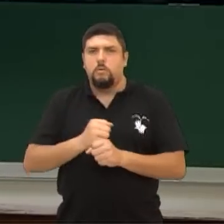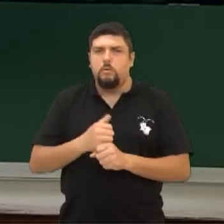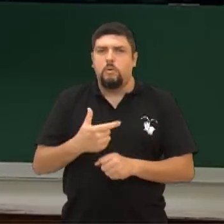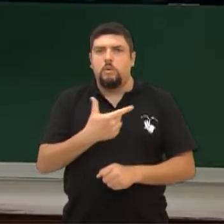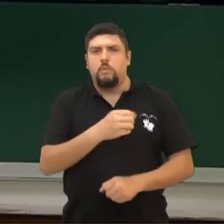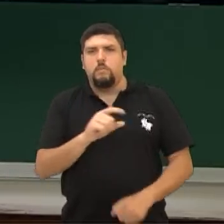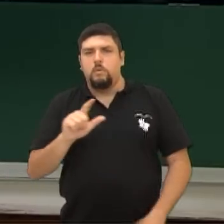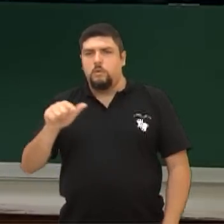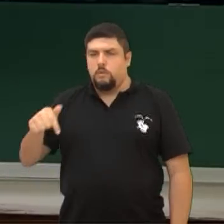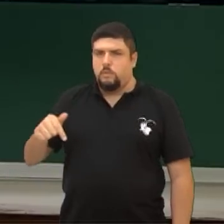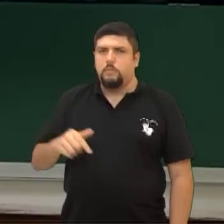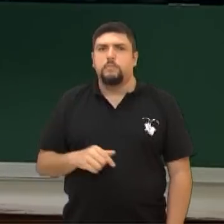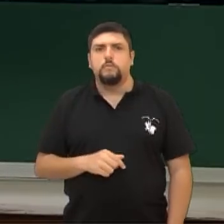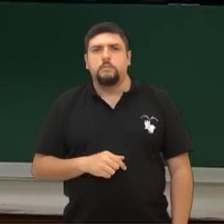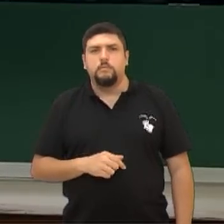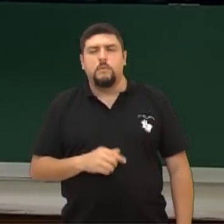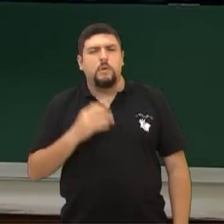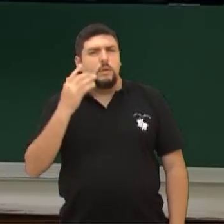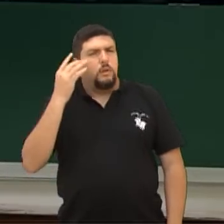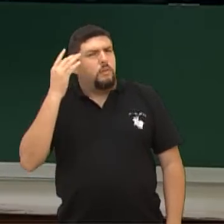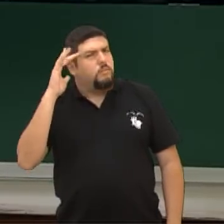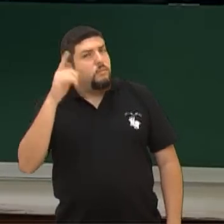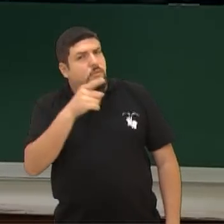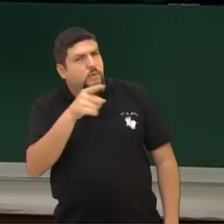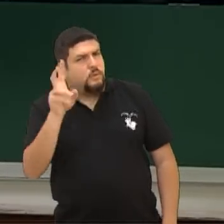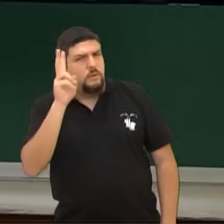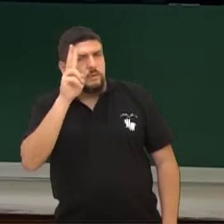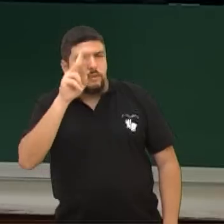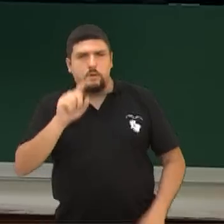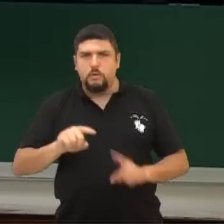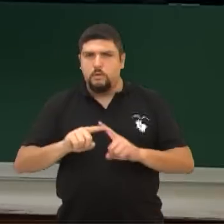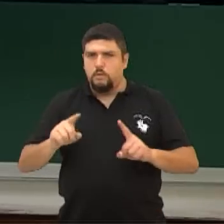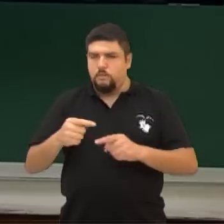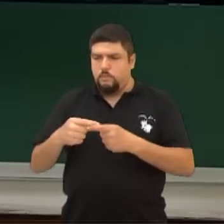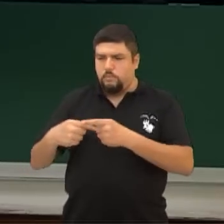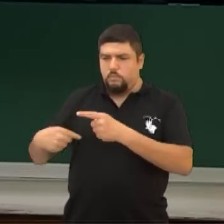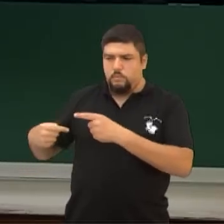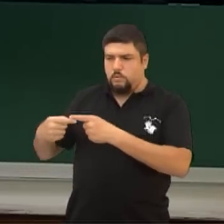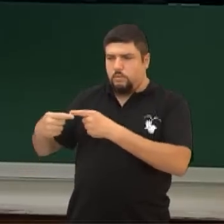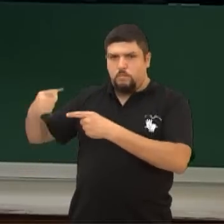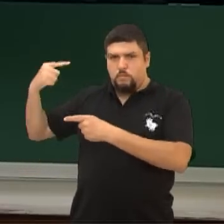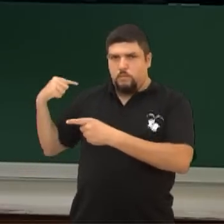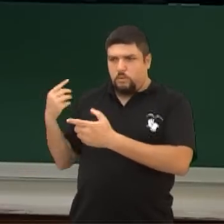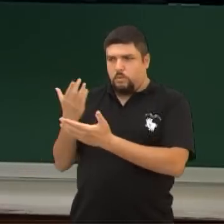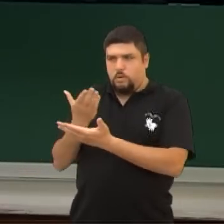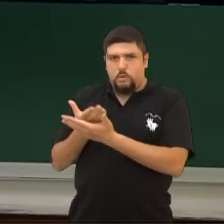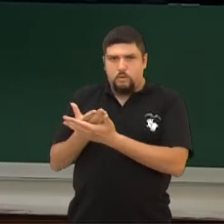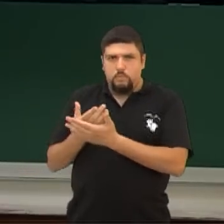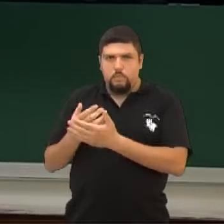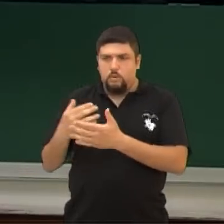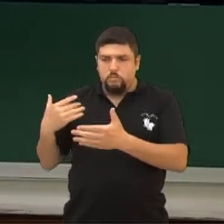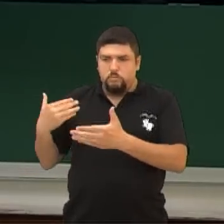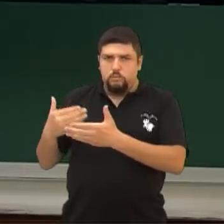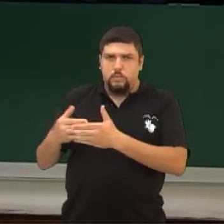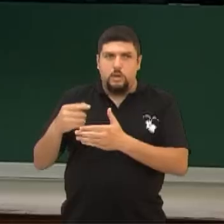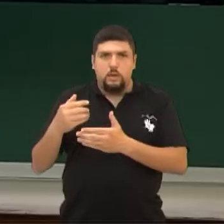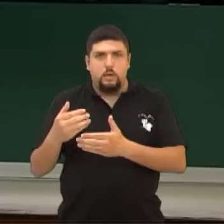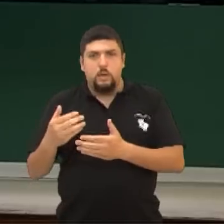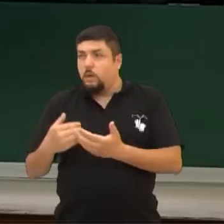vocês lembram, mas na entrevista passada, da aula passada, que né, continuação, essa é a continuação